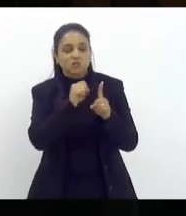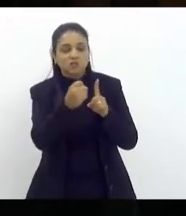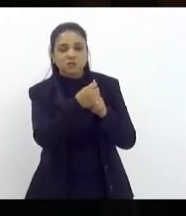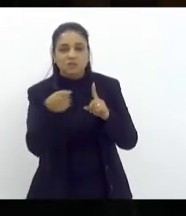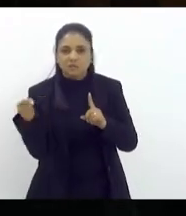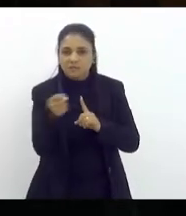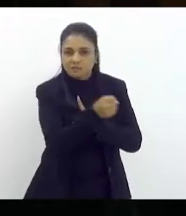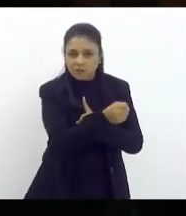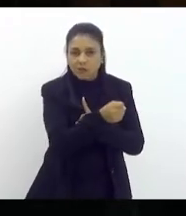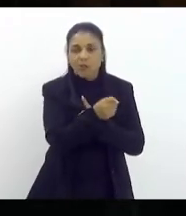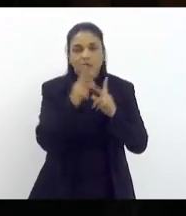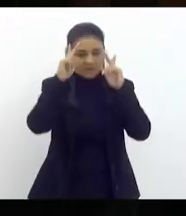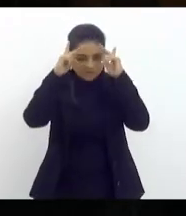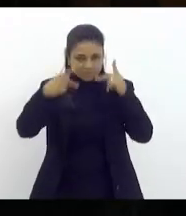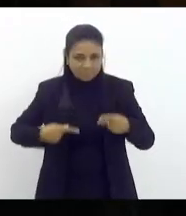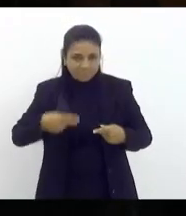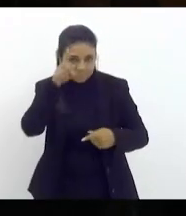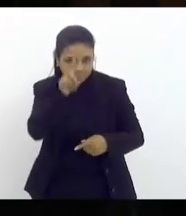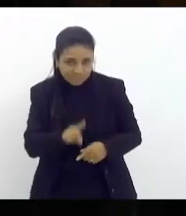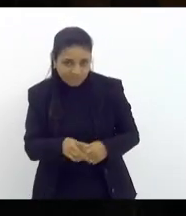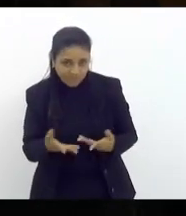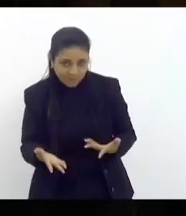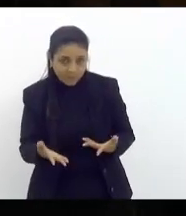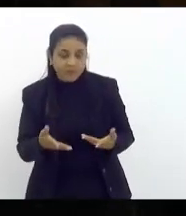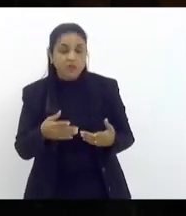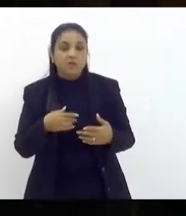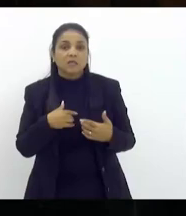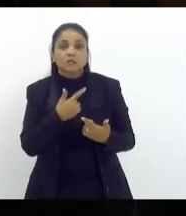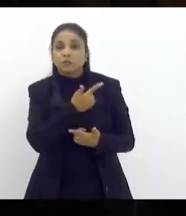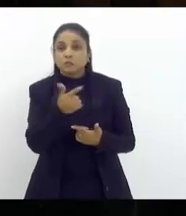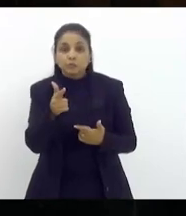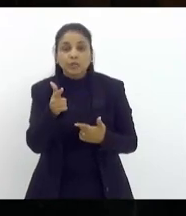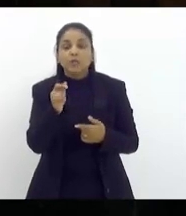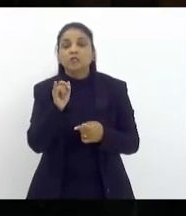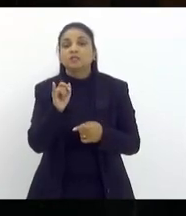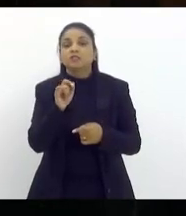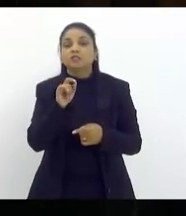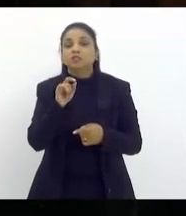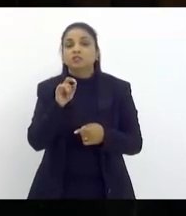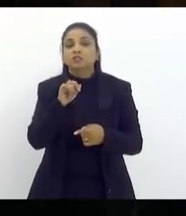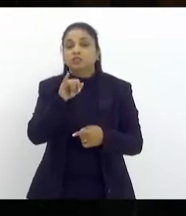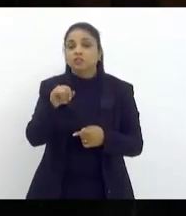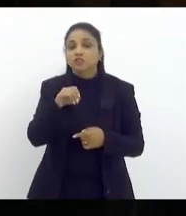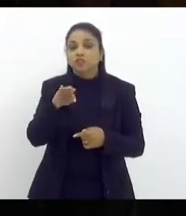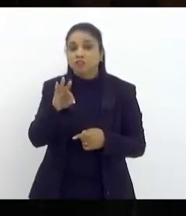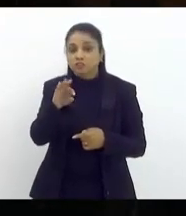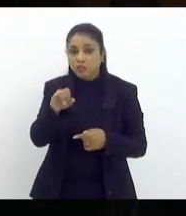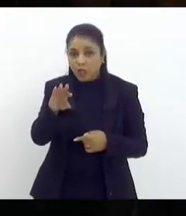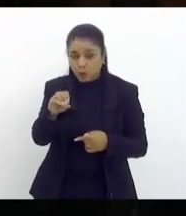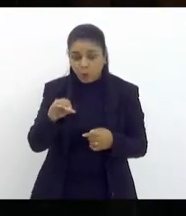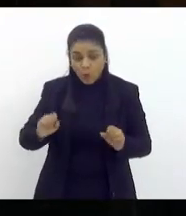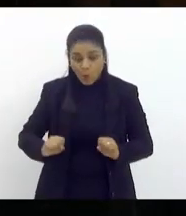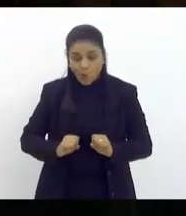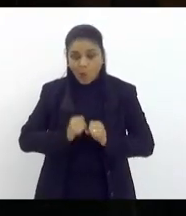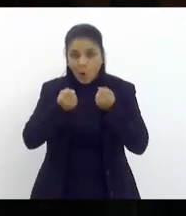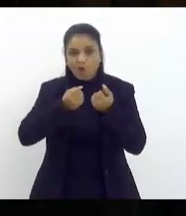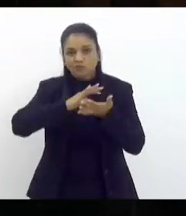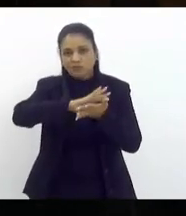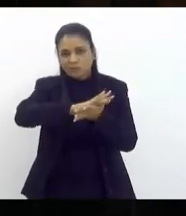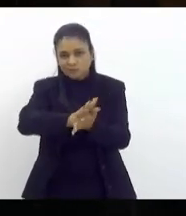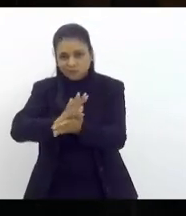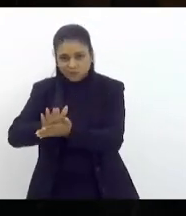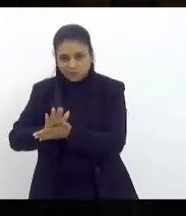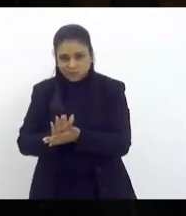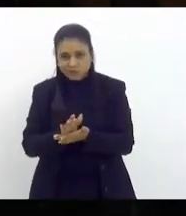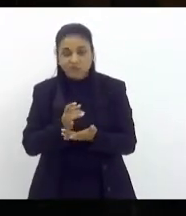na sua dignidade humana o que não tem jeito a senhora Presidente é o ódio é a discriminação contra a possibilidade das